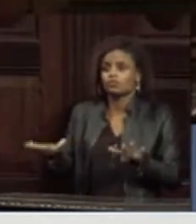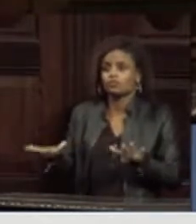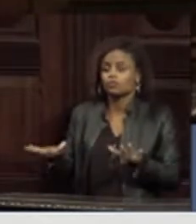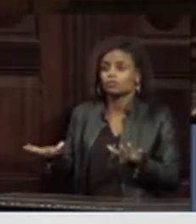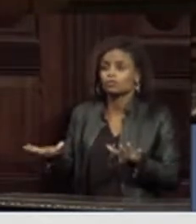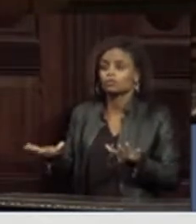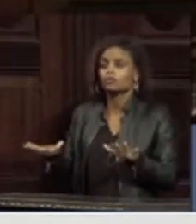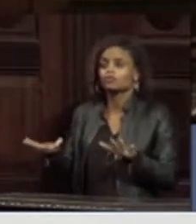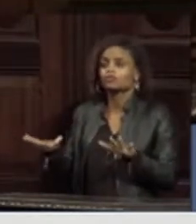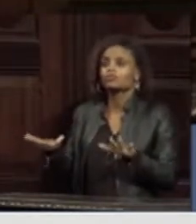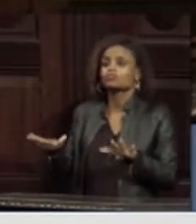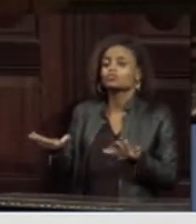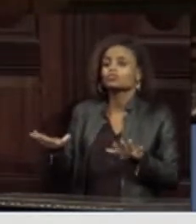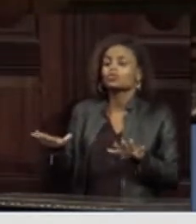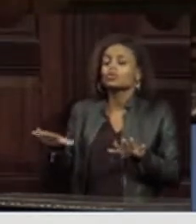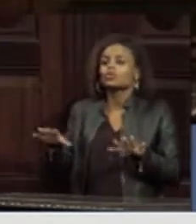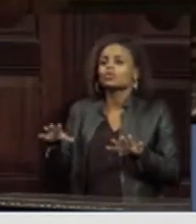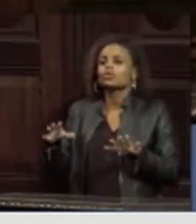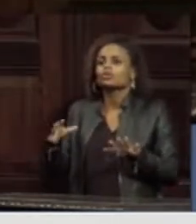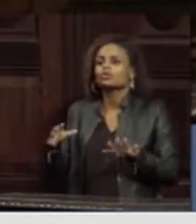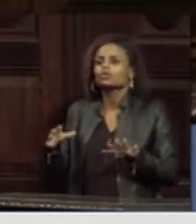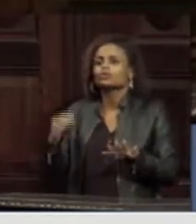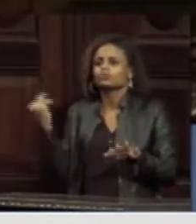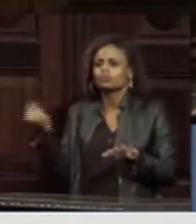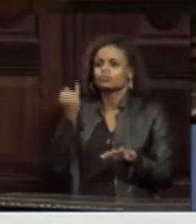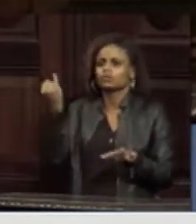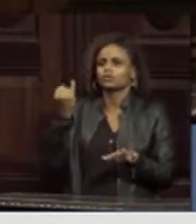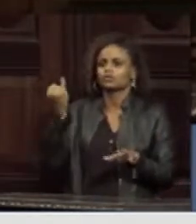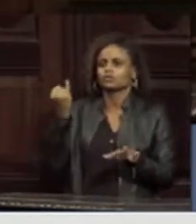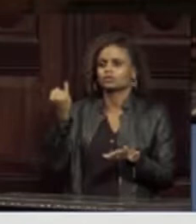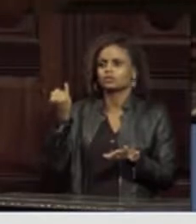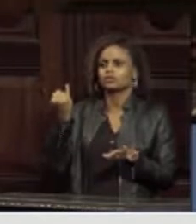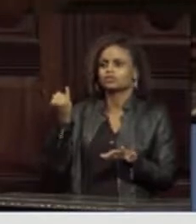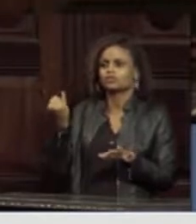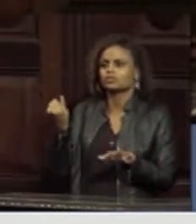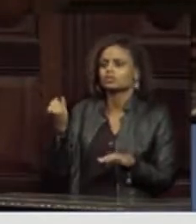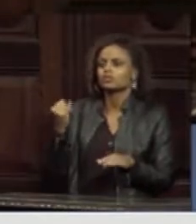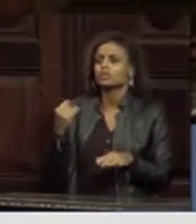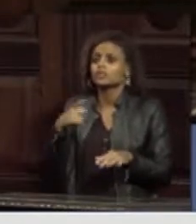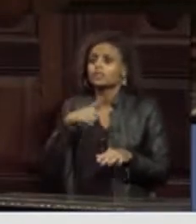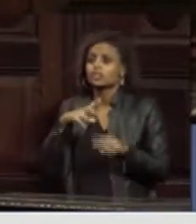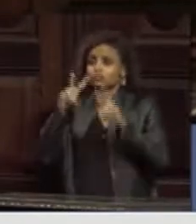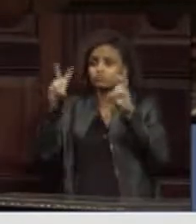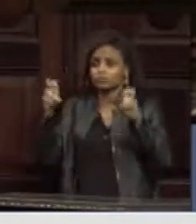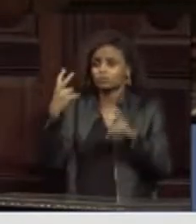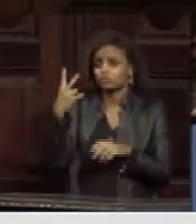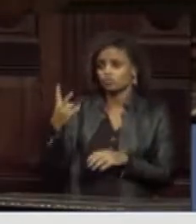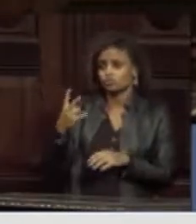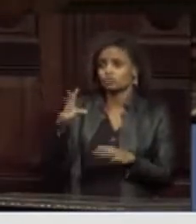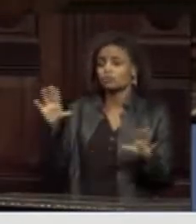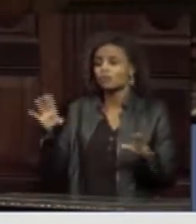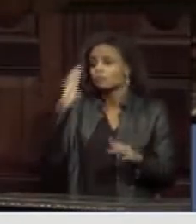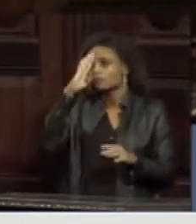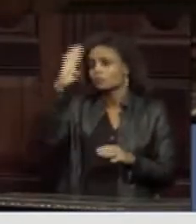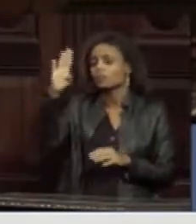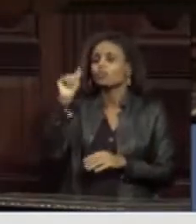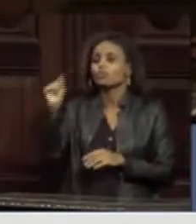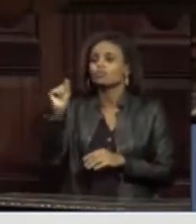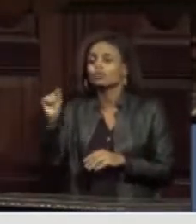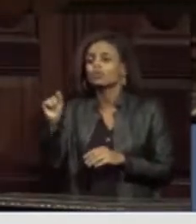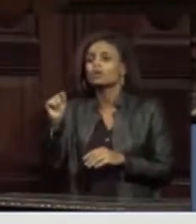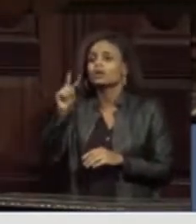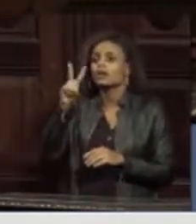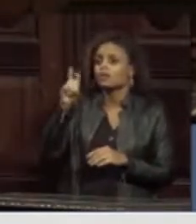amplo, mas que aqui tinha um objetivo comum: derrubar a ditadura. E aí,